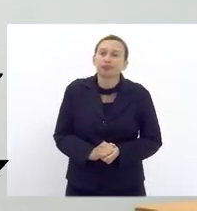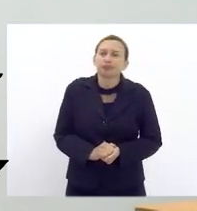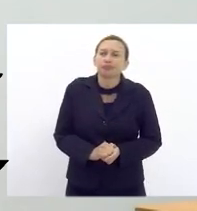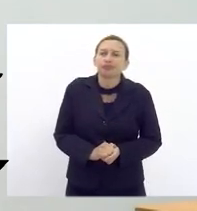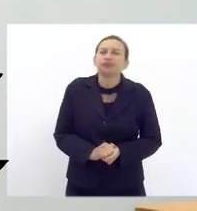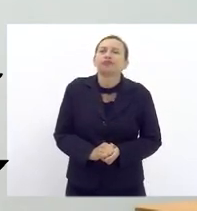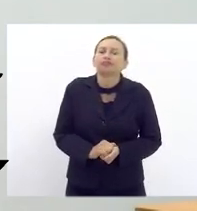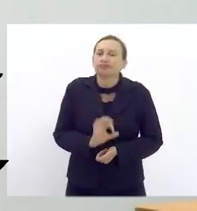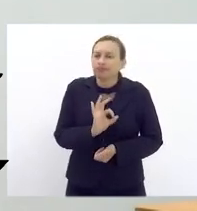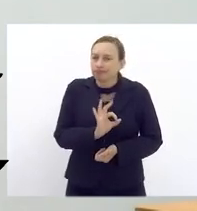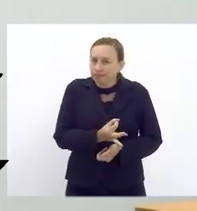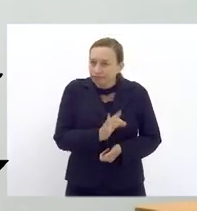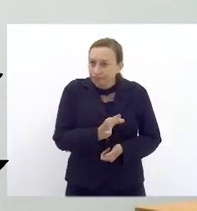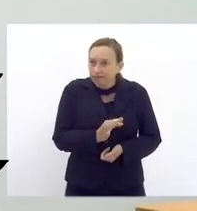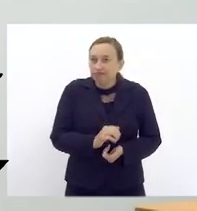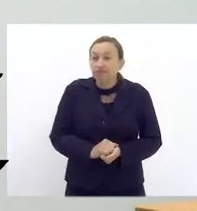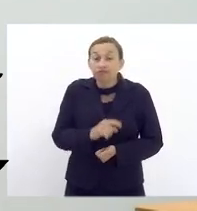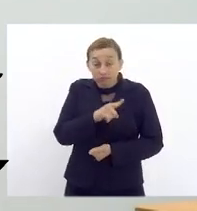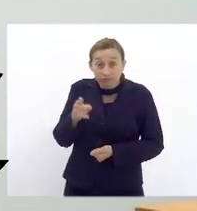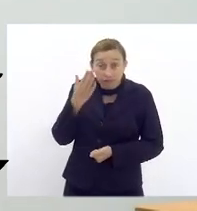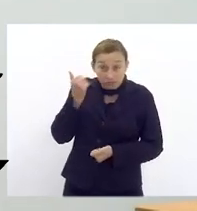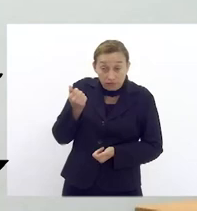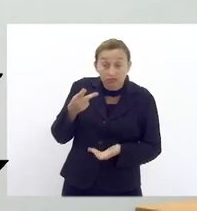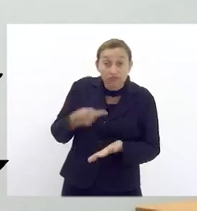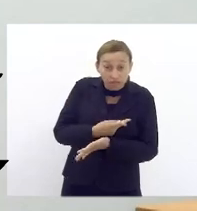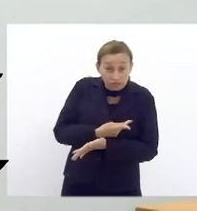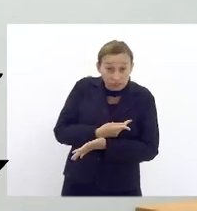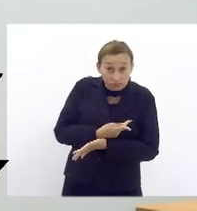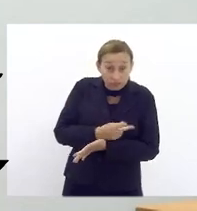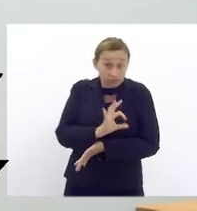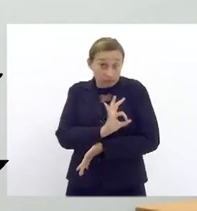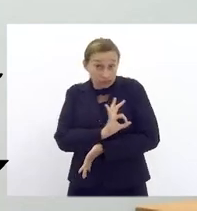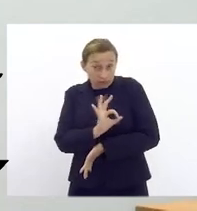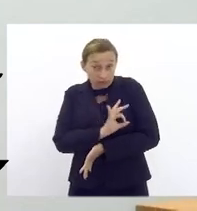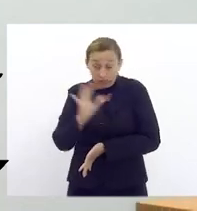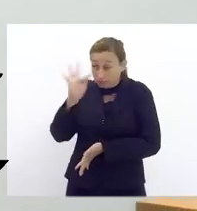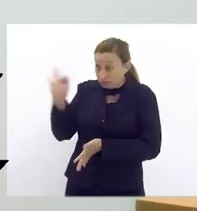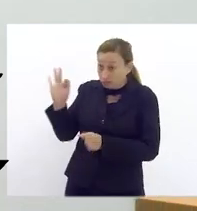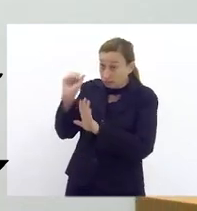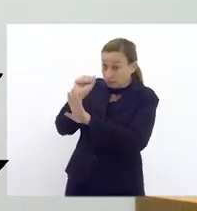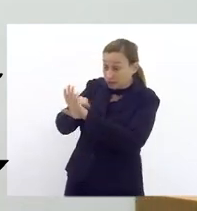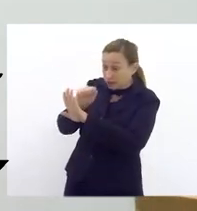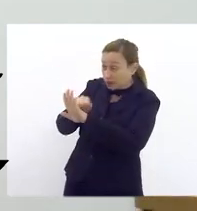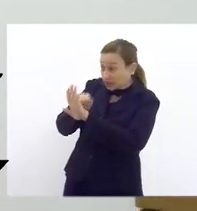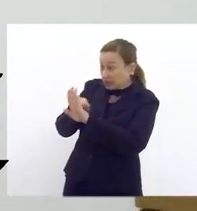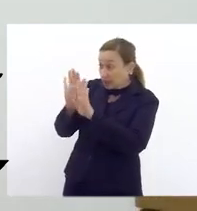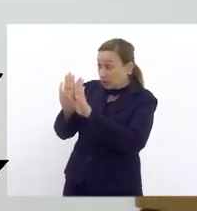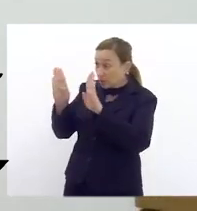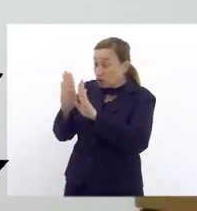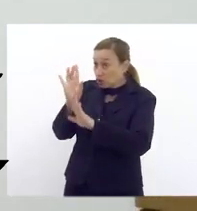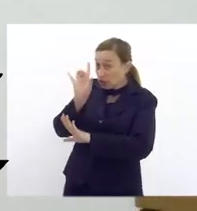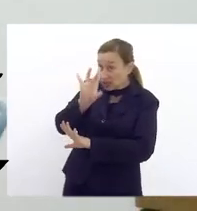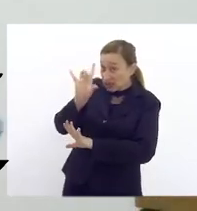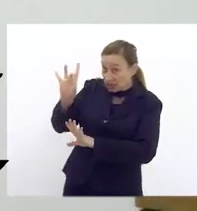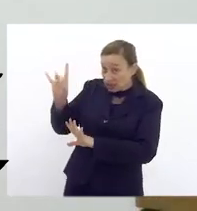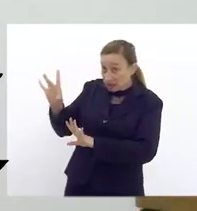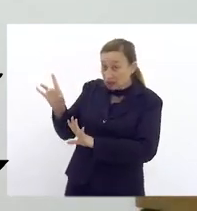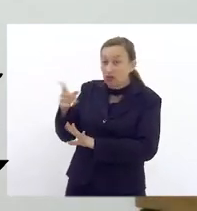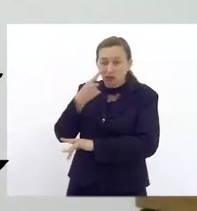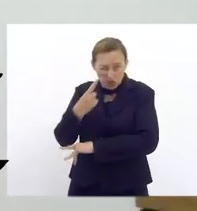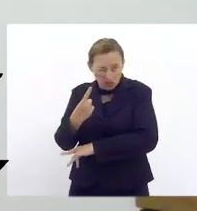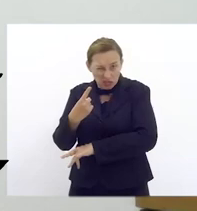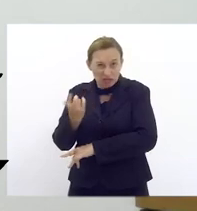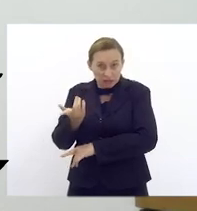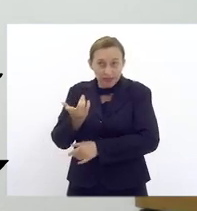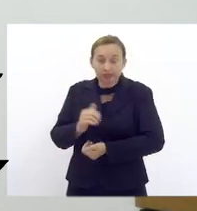isso vocês sabem o que que tá acontecendo a polícia federal tá batendo na porta de todo mundo né todo mundo